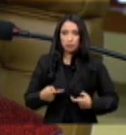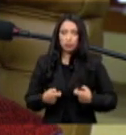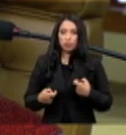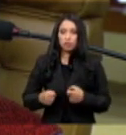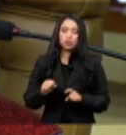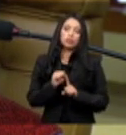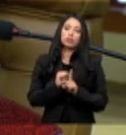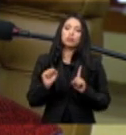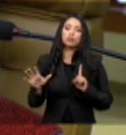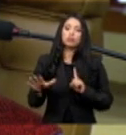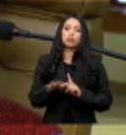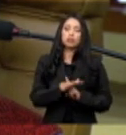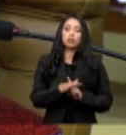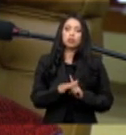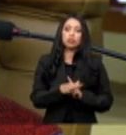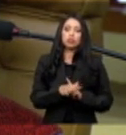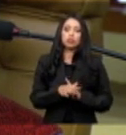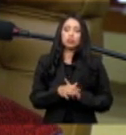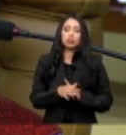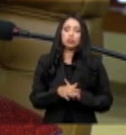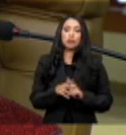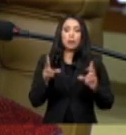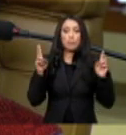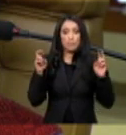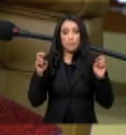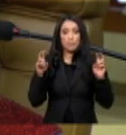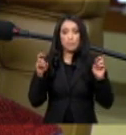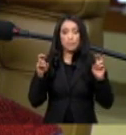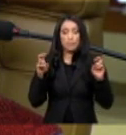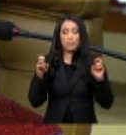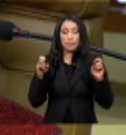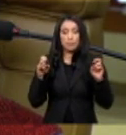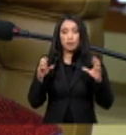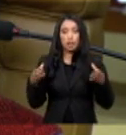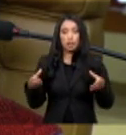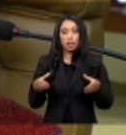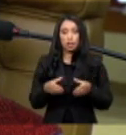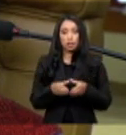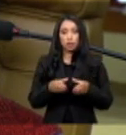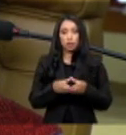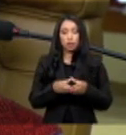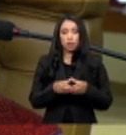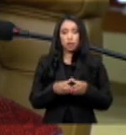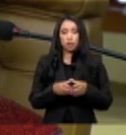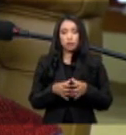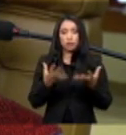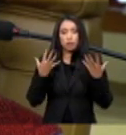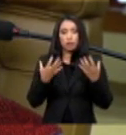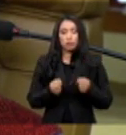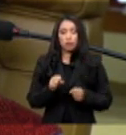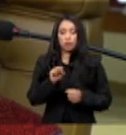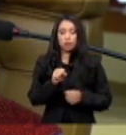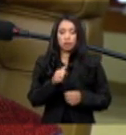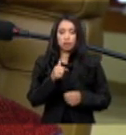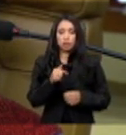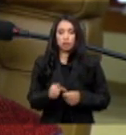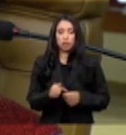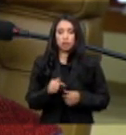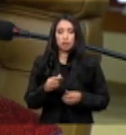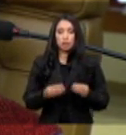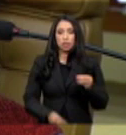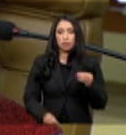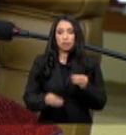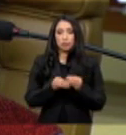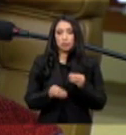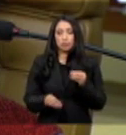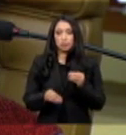entre os parlamentares. Afirma, aspas, a comissão mista recebeu 87 emendas parlamentares, o que mostra a